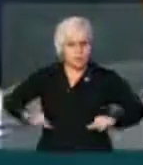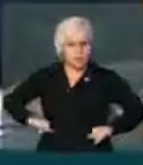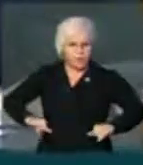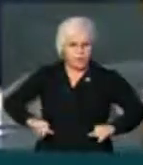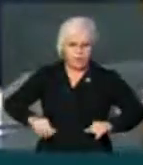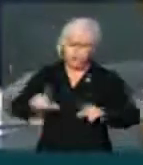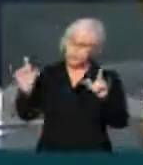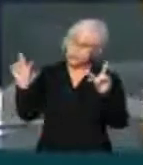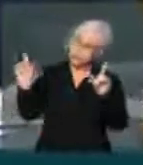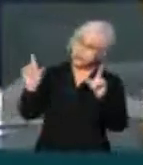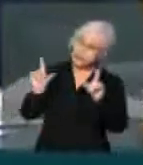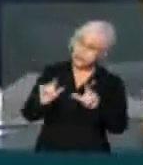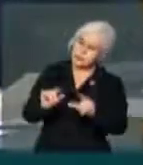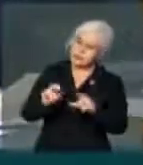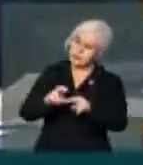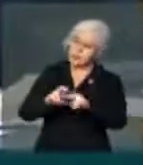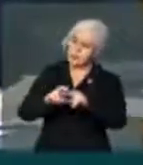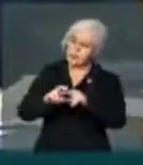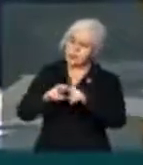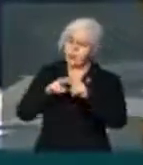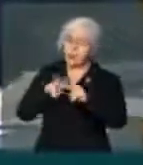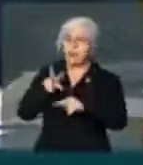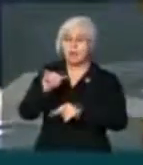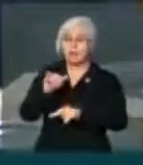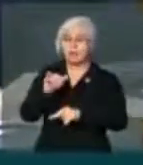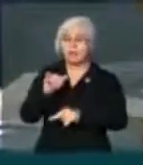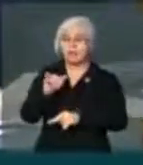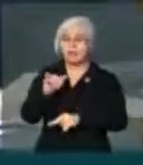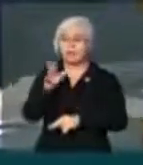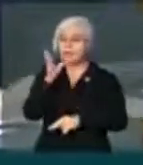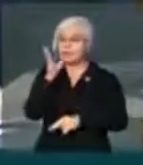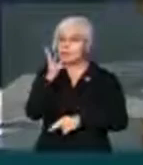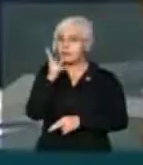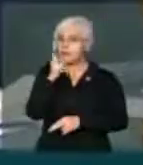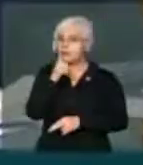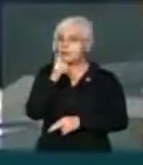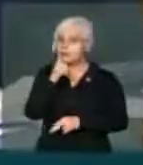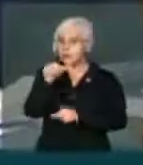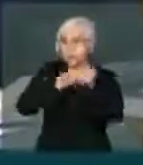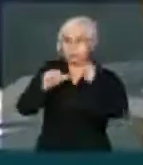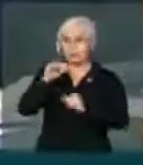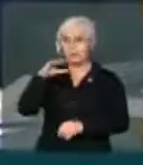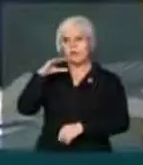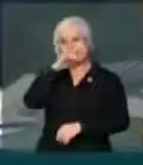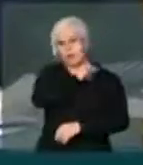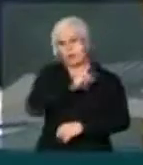em virtude da morosidade estrutural do Poder Judiciário. Portanto, o apelo que faço a Vossa Excelência. Muito obrigado.